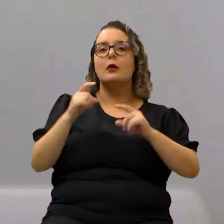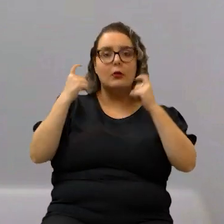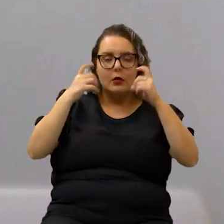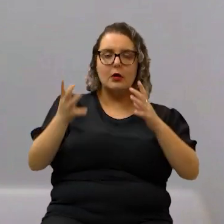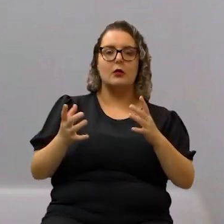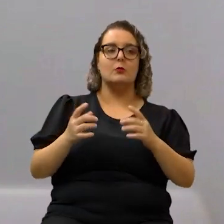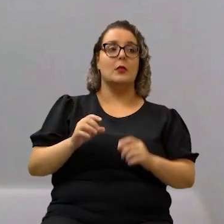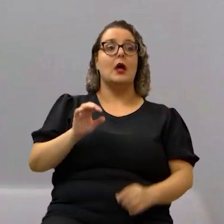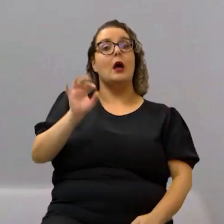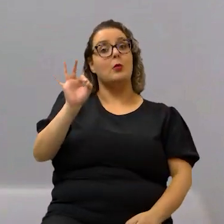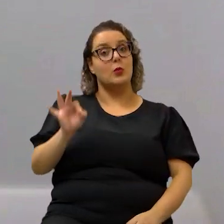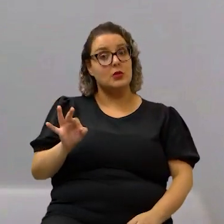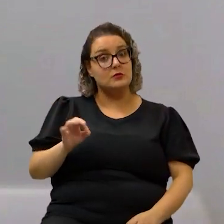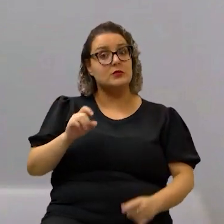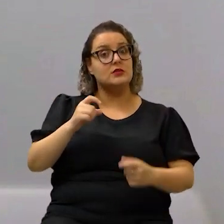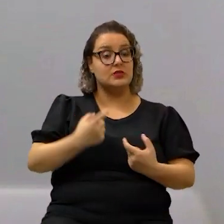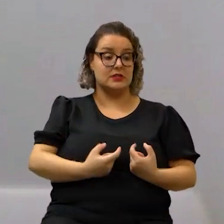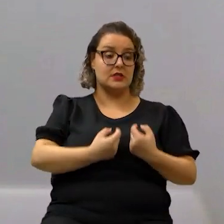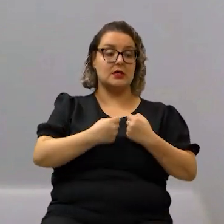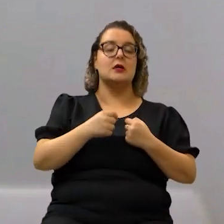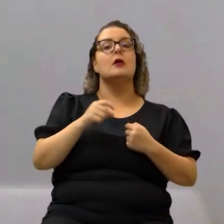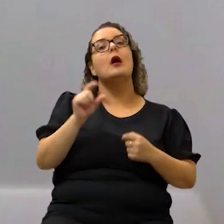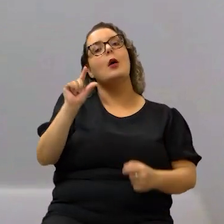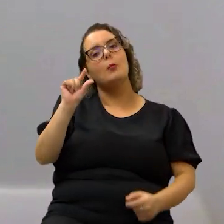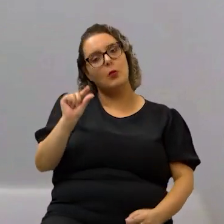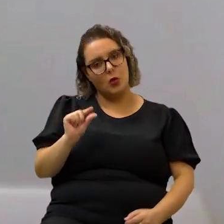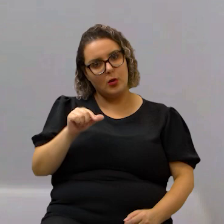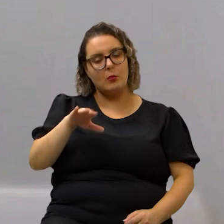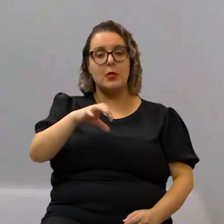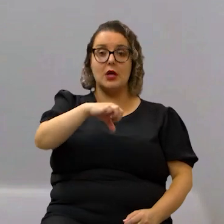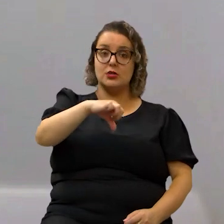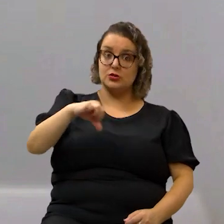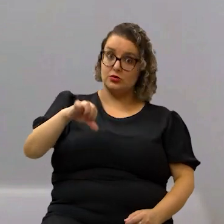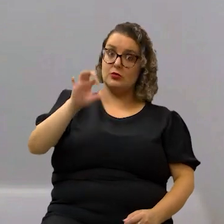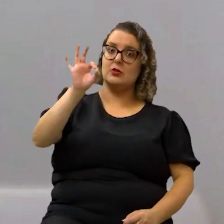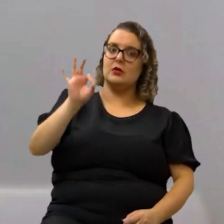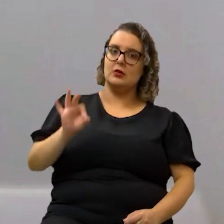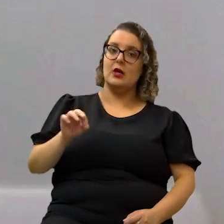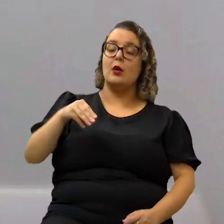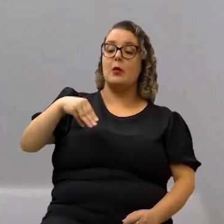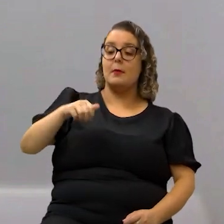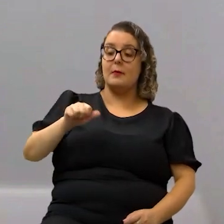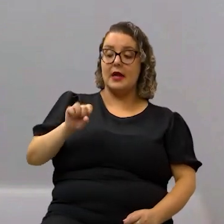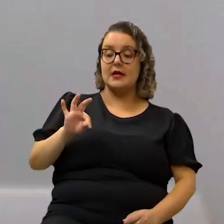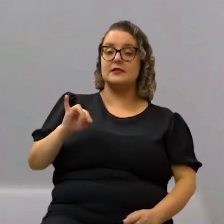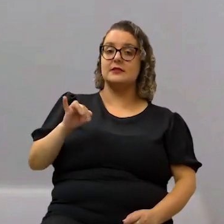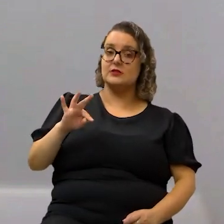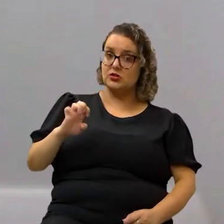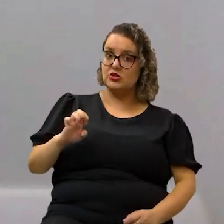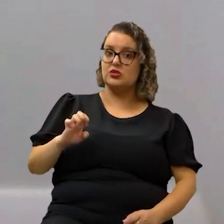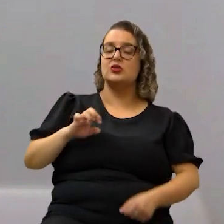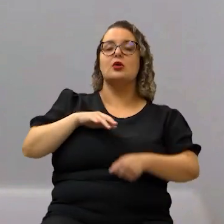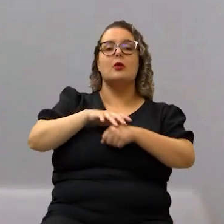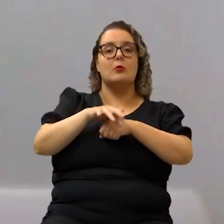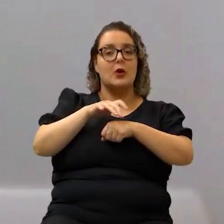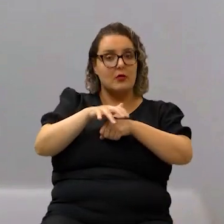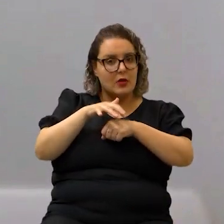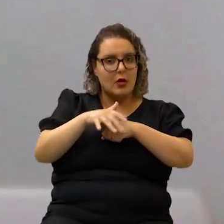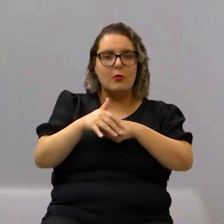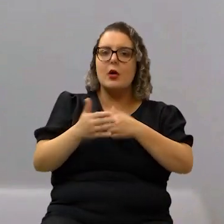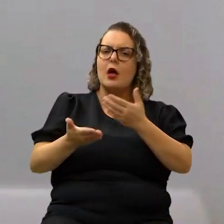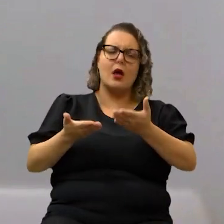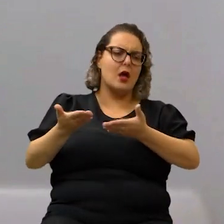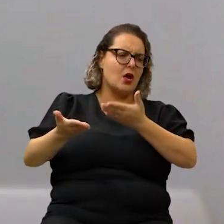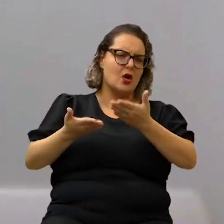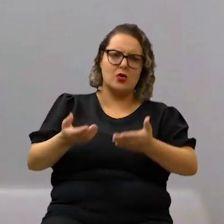de ser câncer é baixíssima, tá bom? Mais de 99% das vezes é uma mastite, que é essa inflamação que eu estou